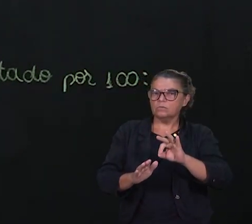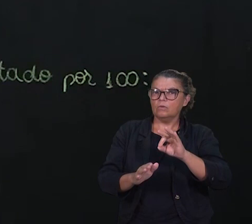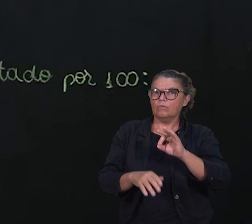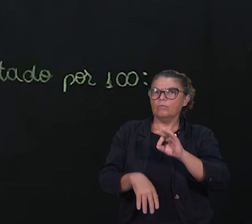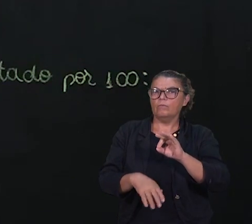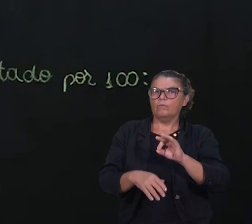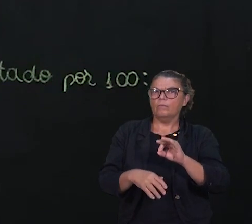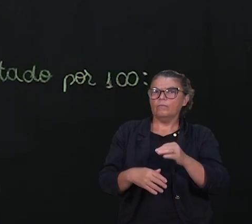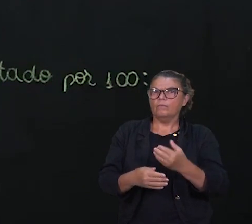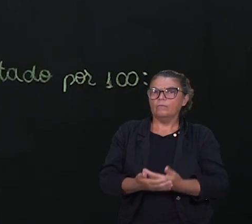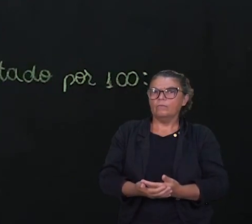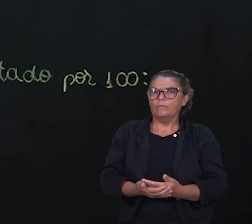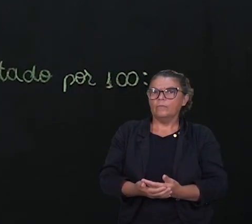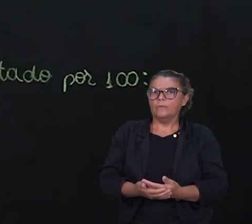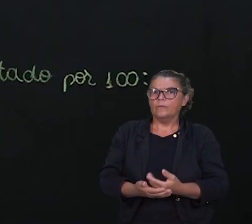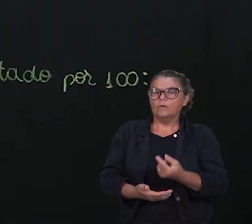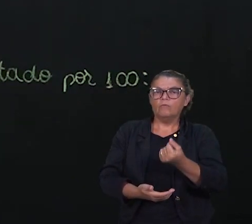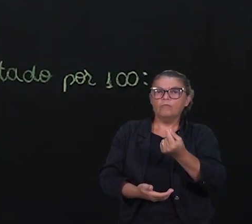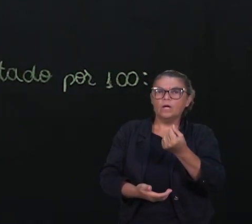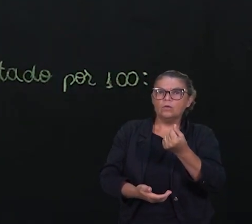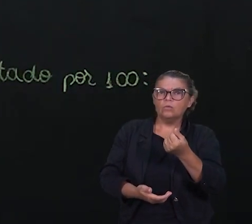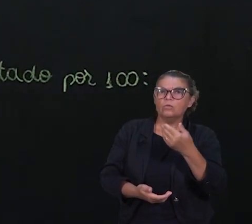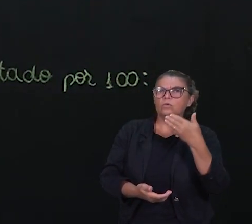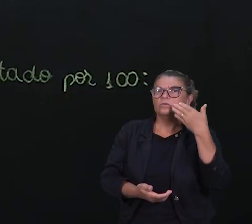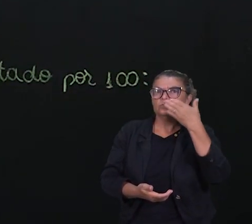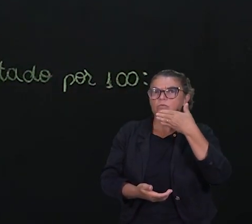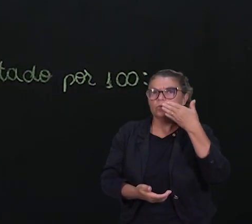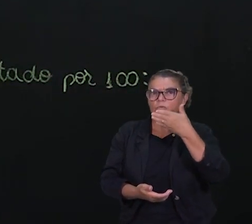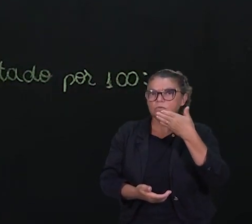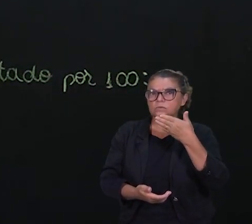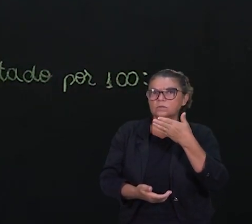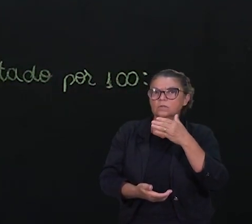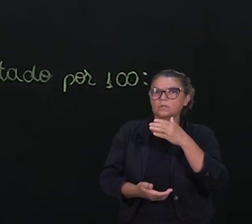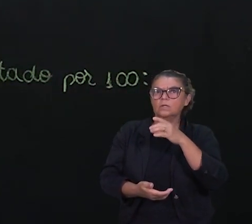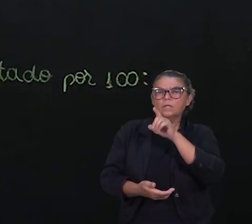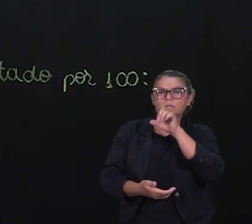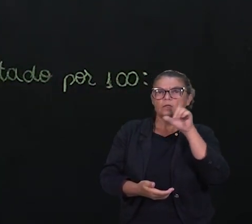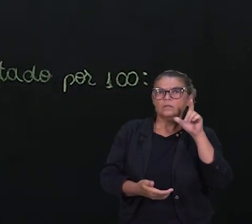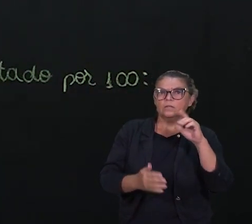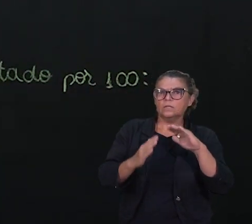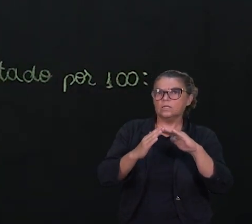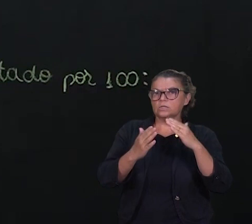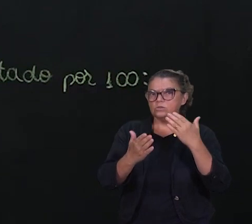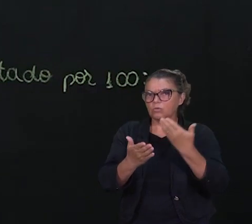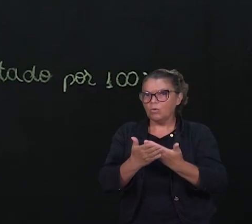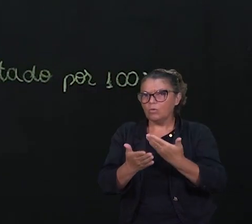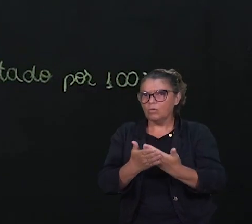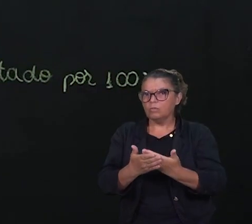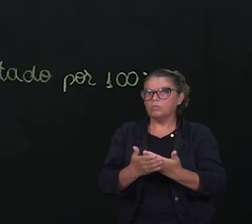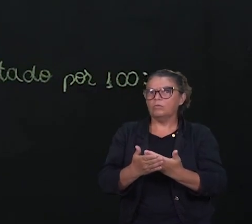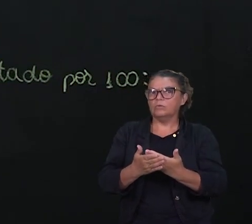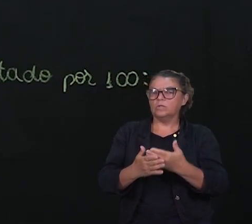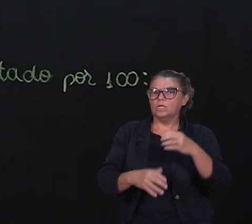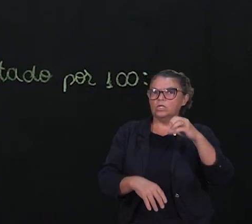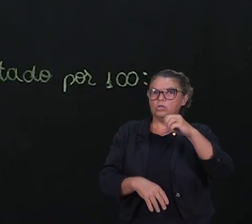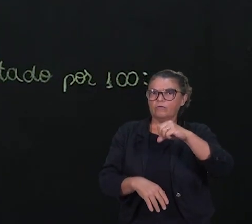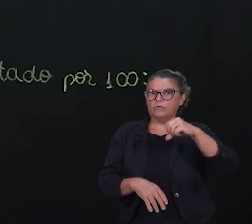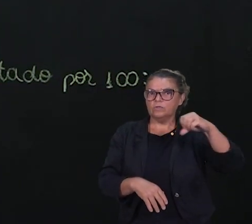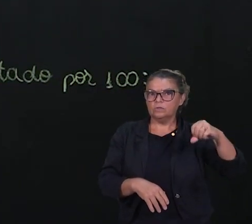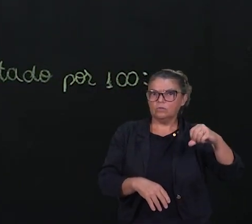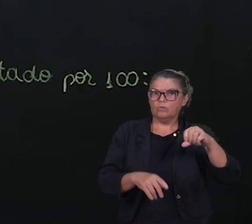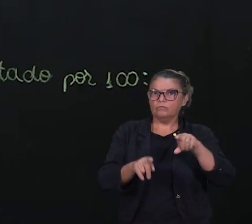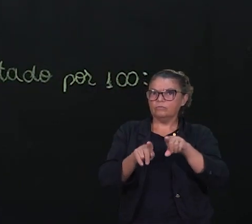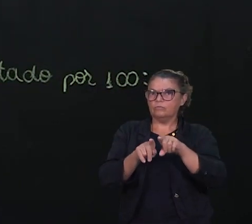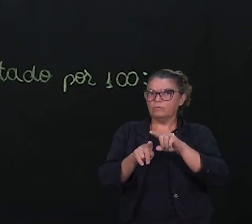seguinte pergunta. O preço de um doce na cantina da escola aumentou 30 centavos. Passou de 99